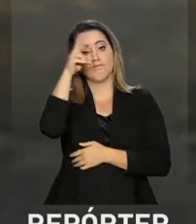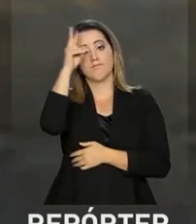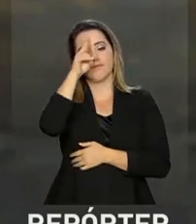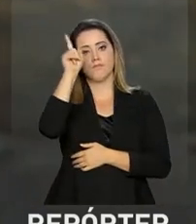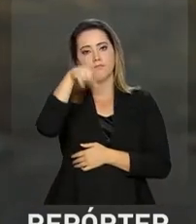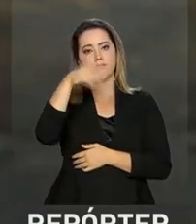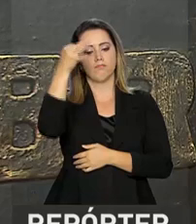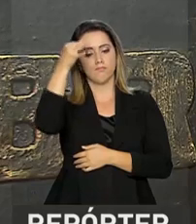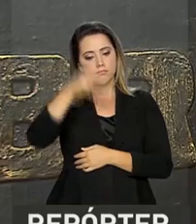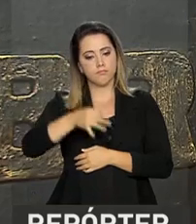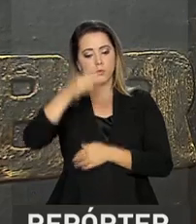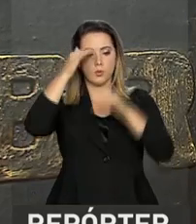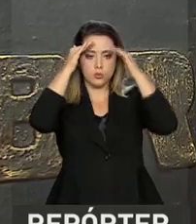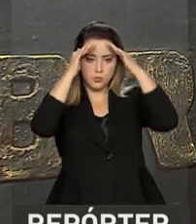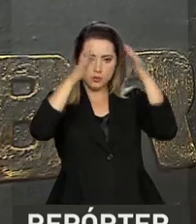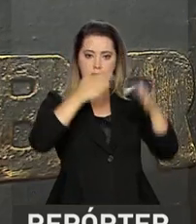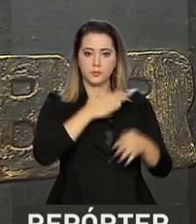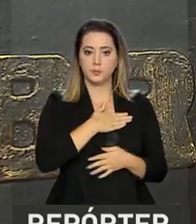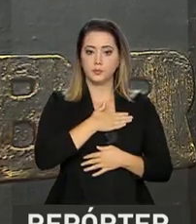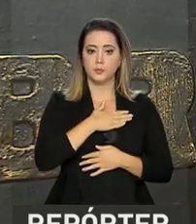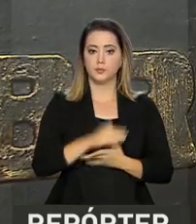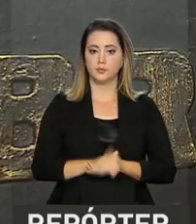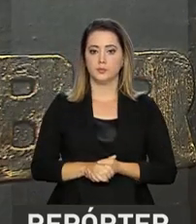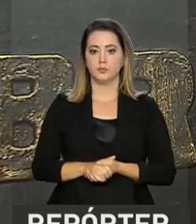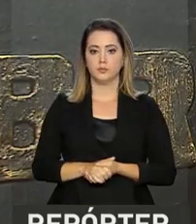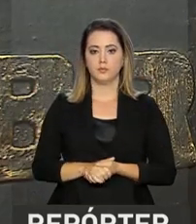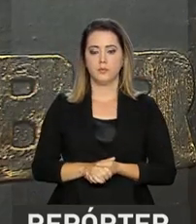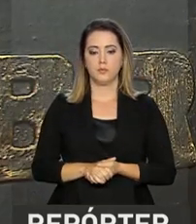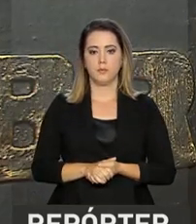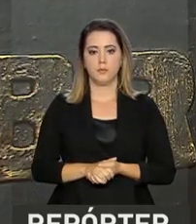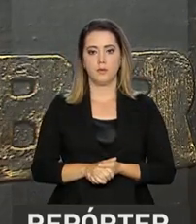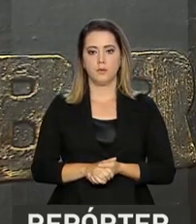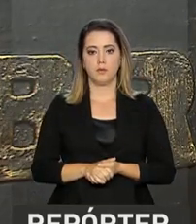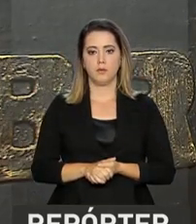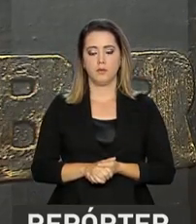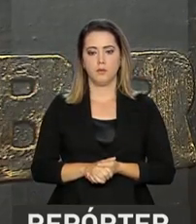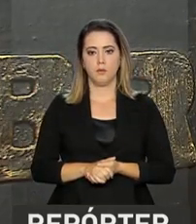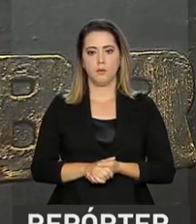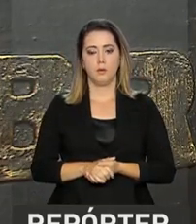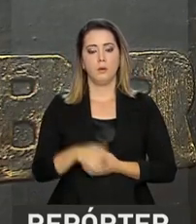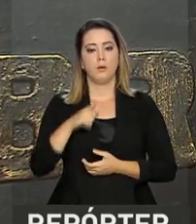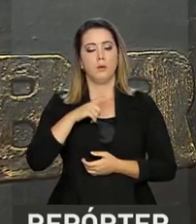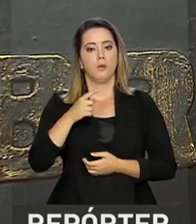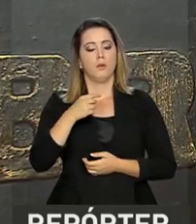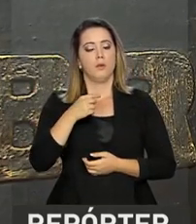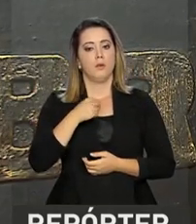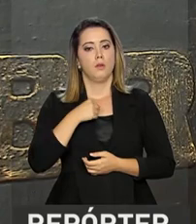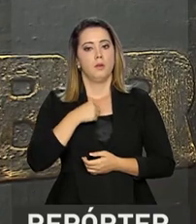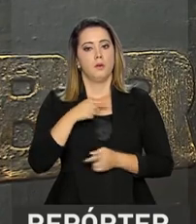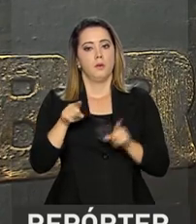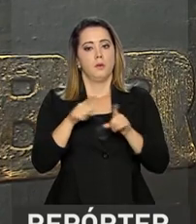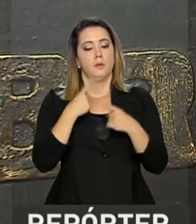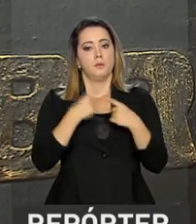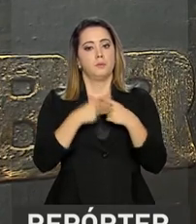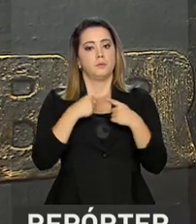do dever cumprido sinto orgulho mesmo mesmo porque eu fui para o projeto porque